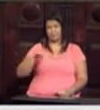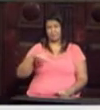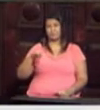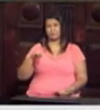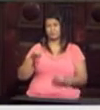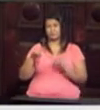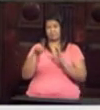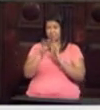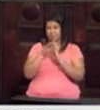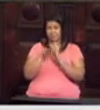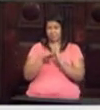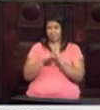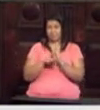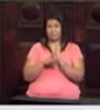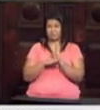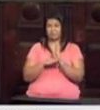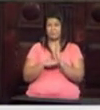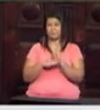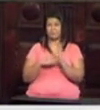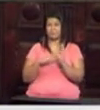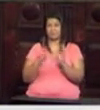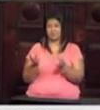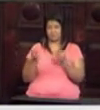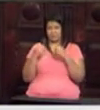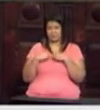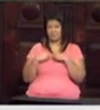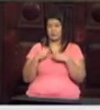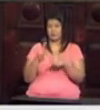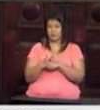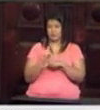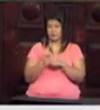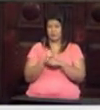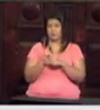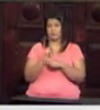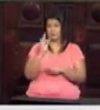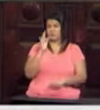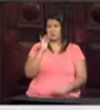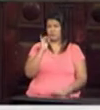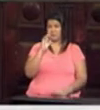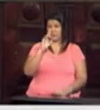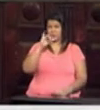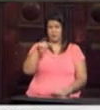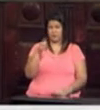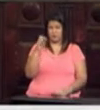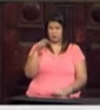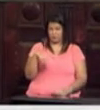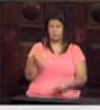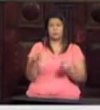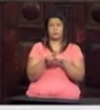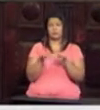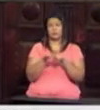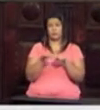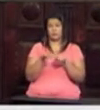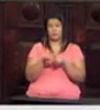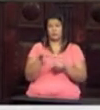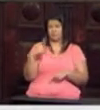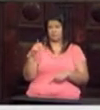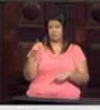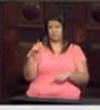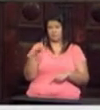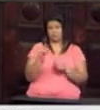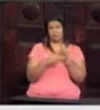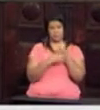dados estatísticos que foram apresentados pela Firjan, pelo Instituto de Segurança Pública e pela